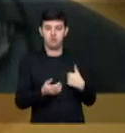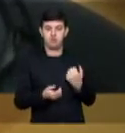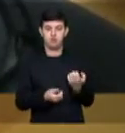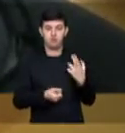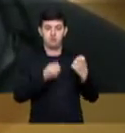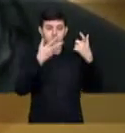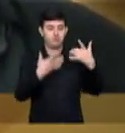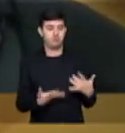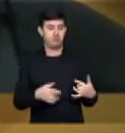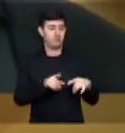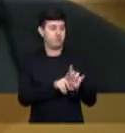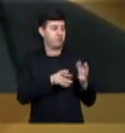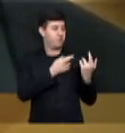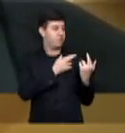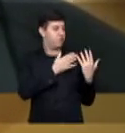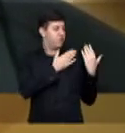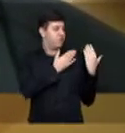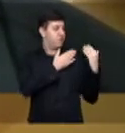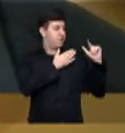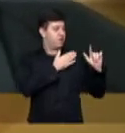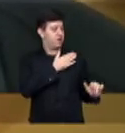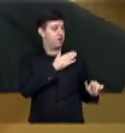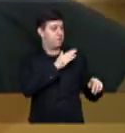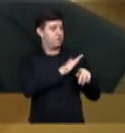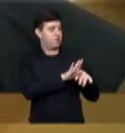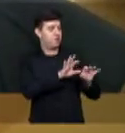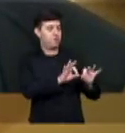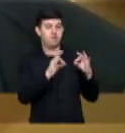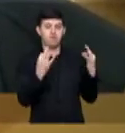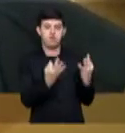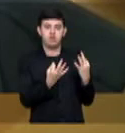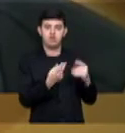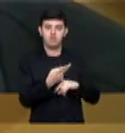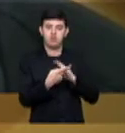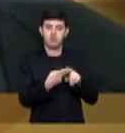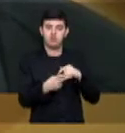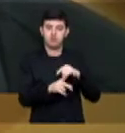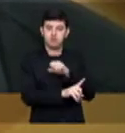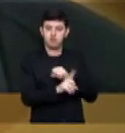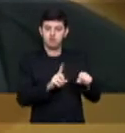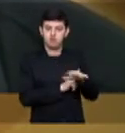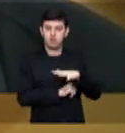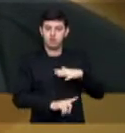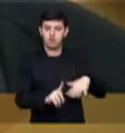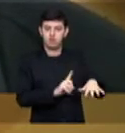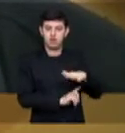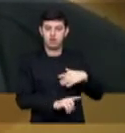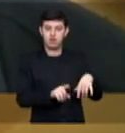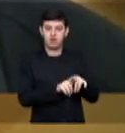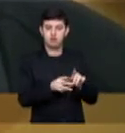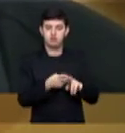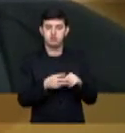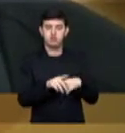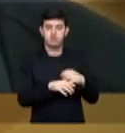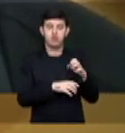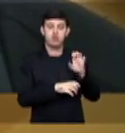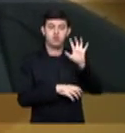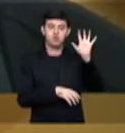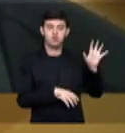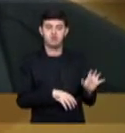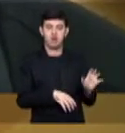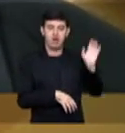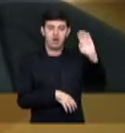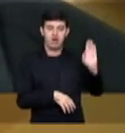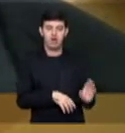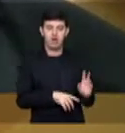da família, da sociedade e do Estado em assegurar a crianças e adolescentes com